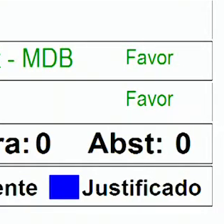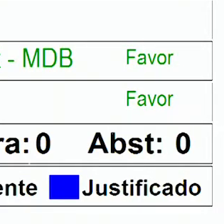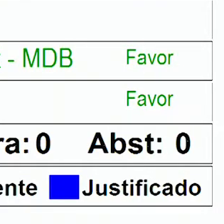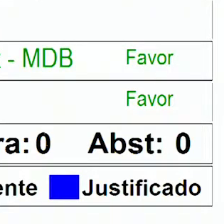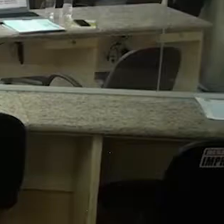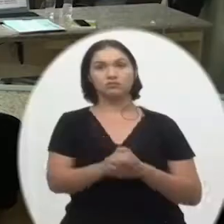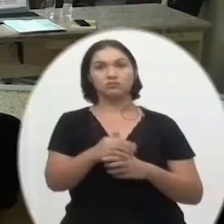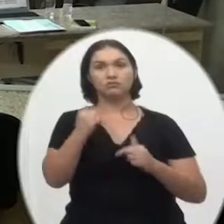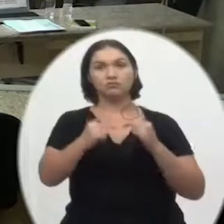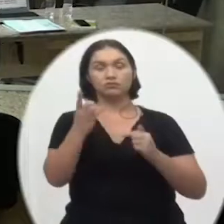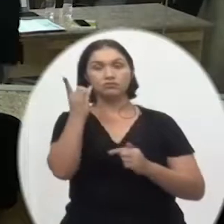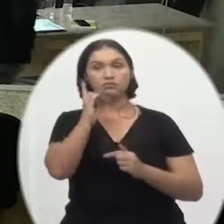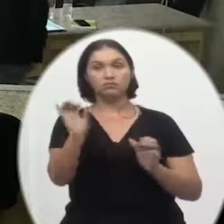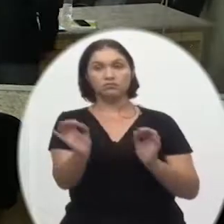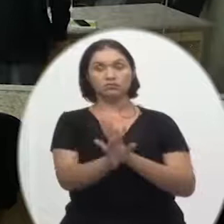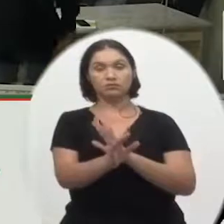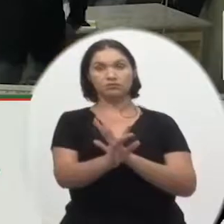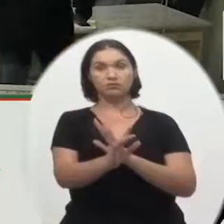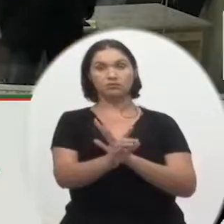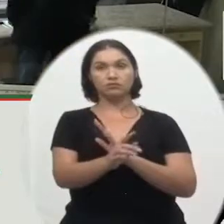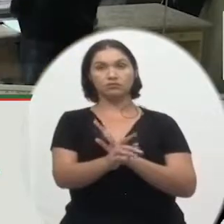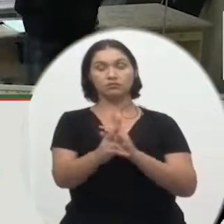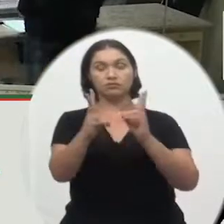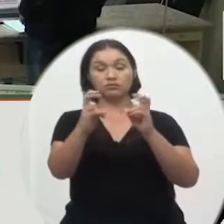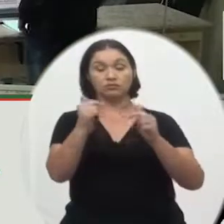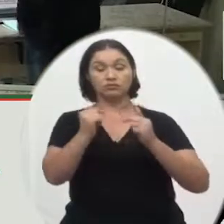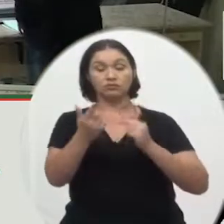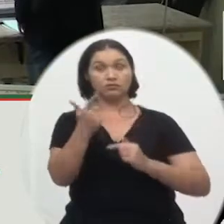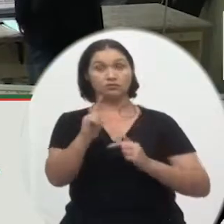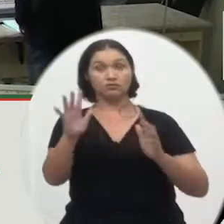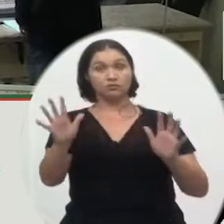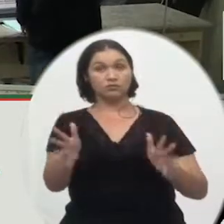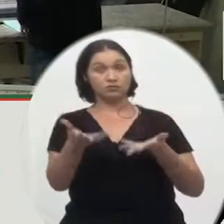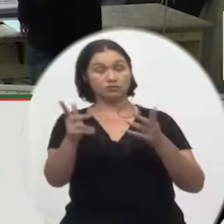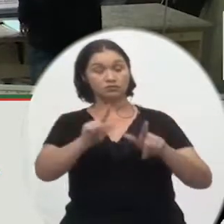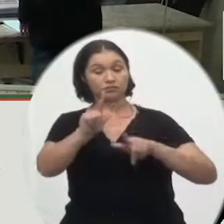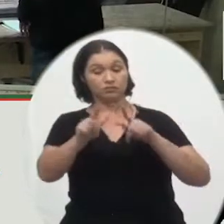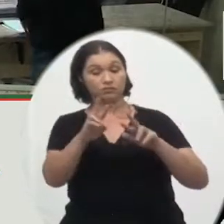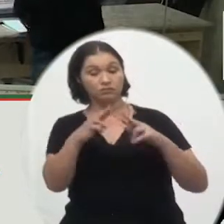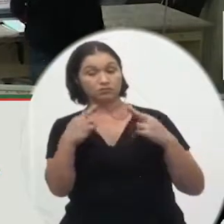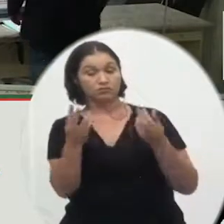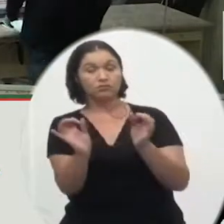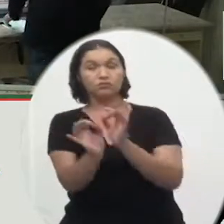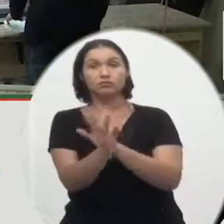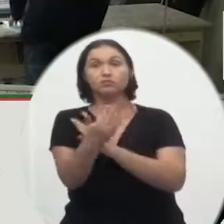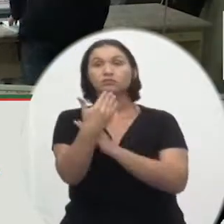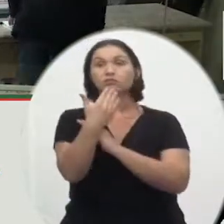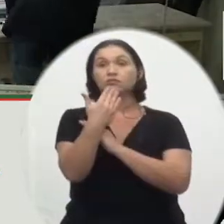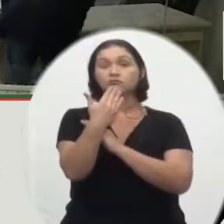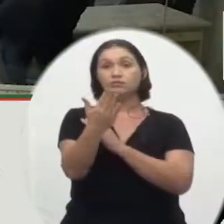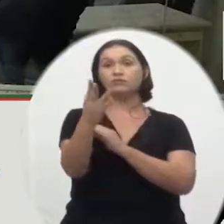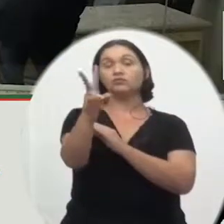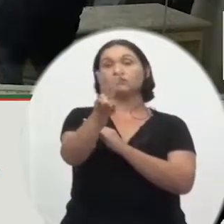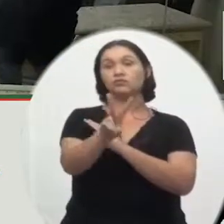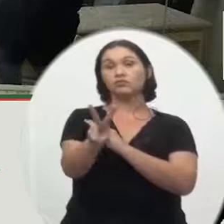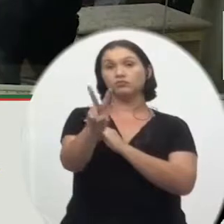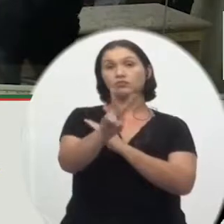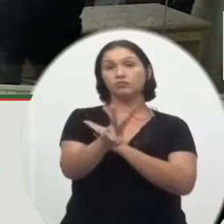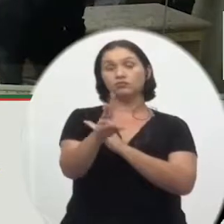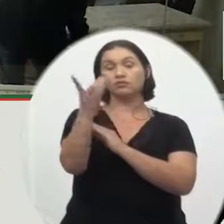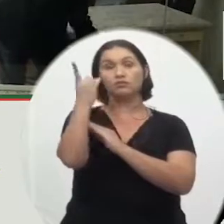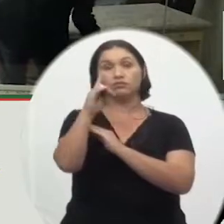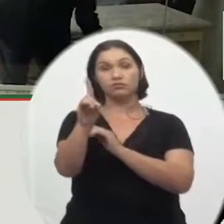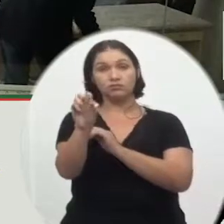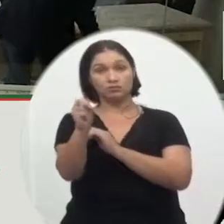Terminada a ordem do dia, não havendo mais nada a tratar, encerramos o trabalho da presente sessão, convocando os seus vereadores para o próximo